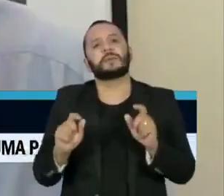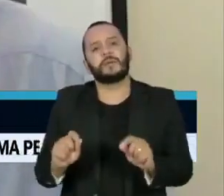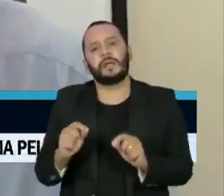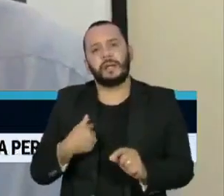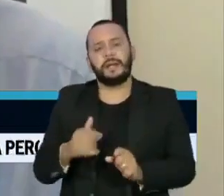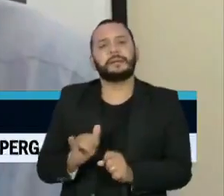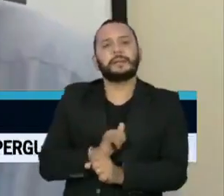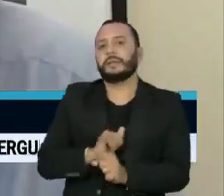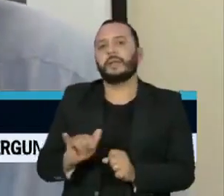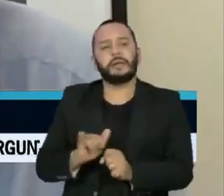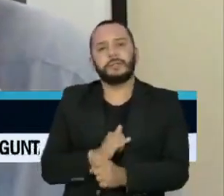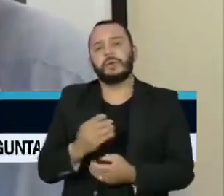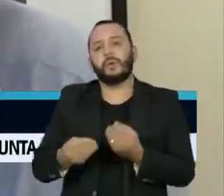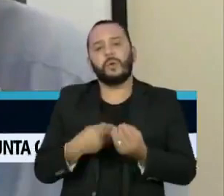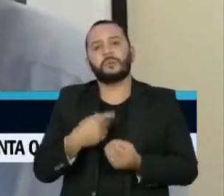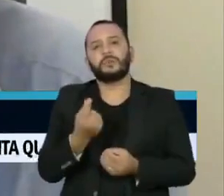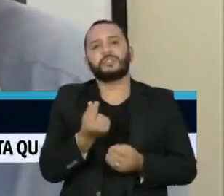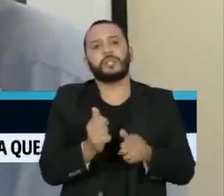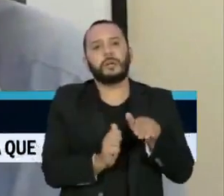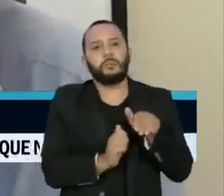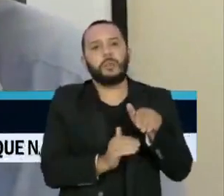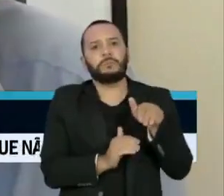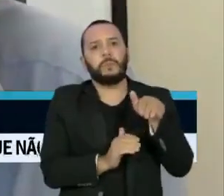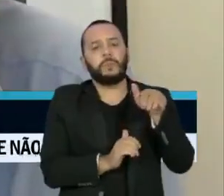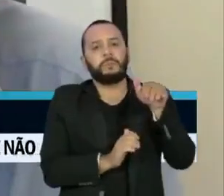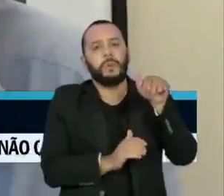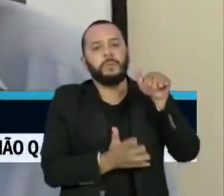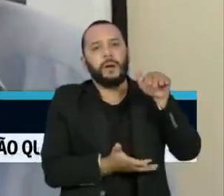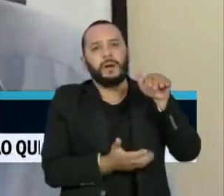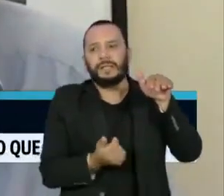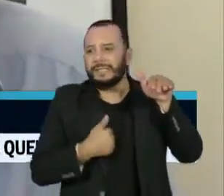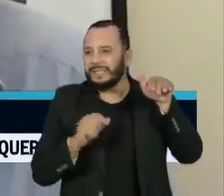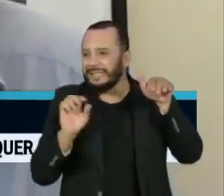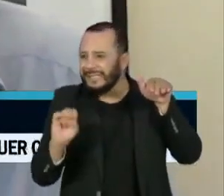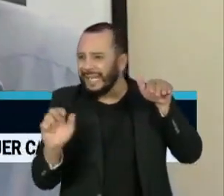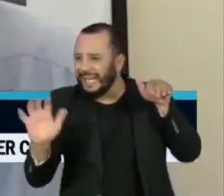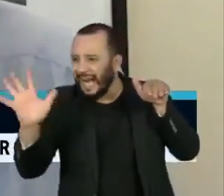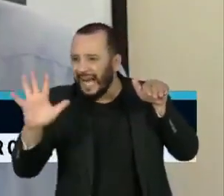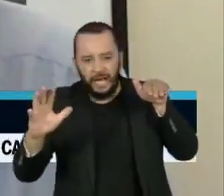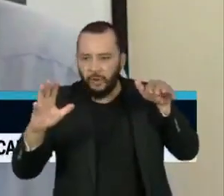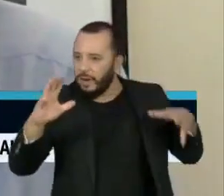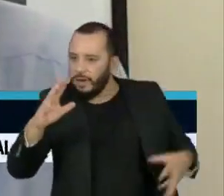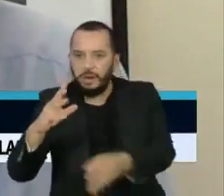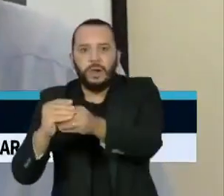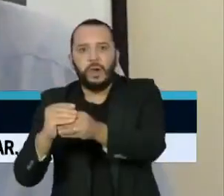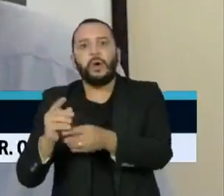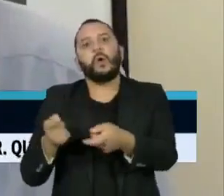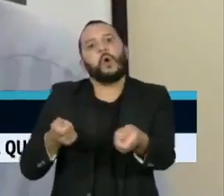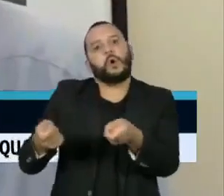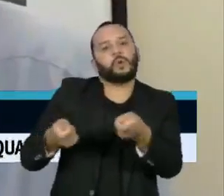que a gente chama de um fundo de estabilização de preço, né? Para você evitar que tanta